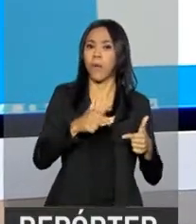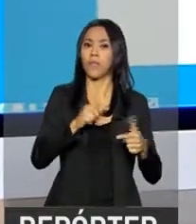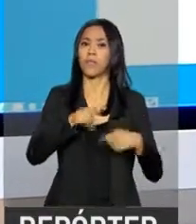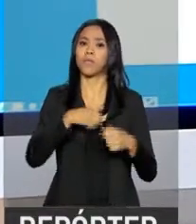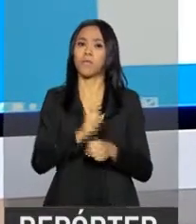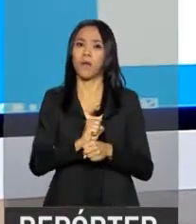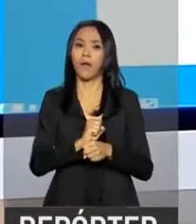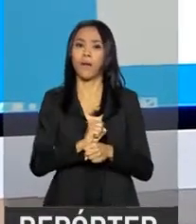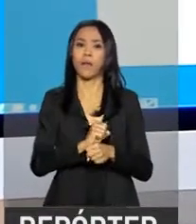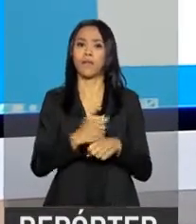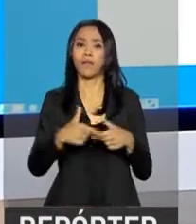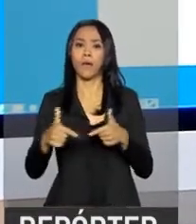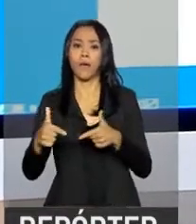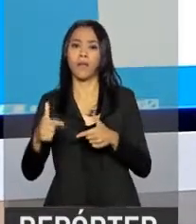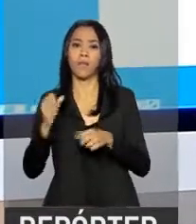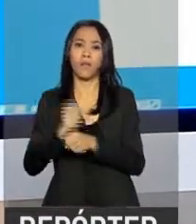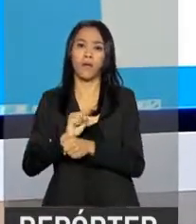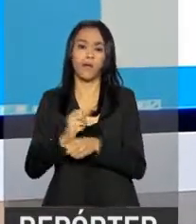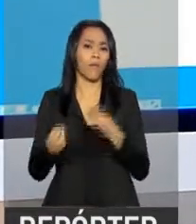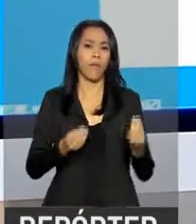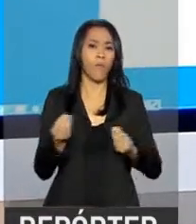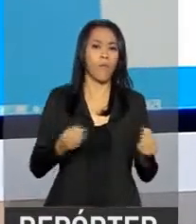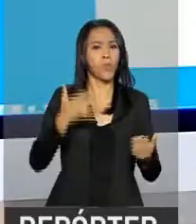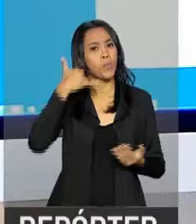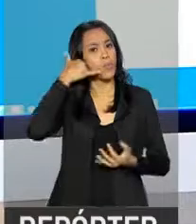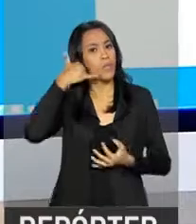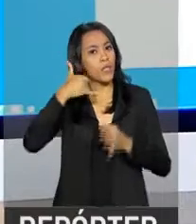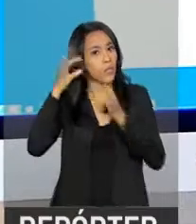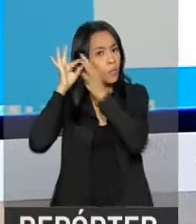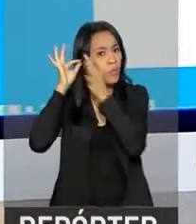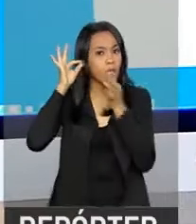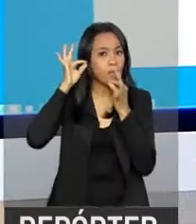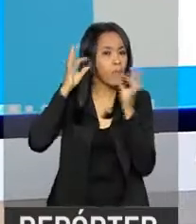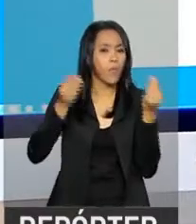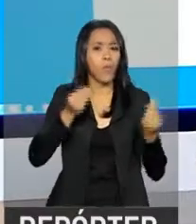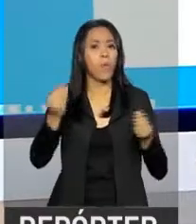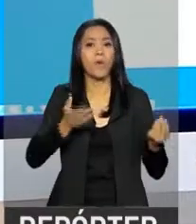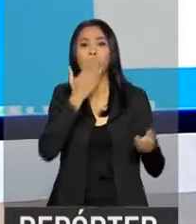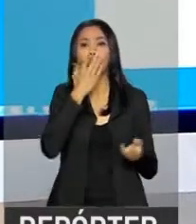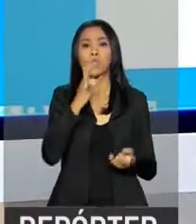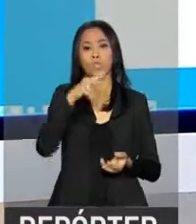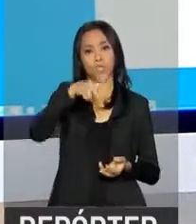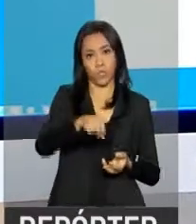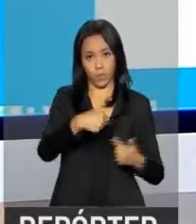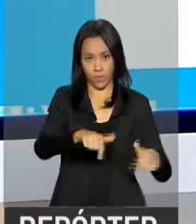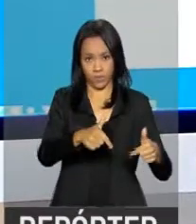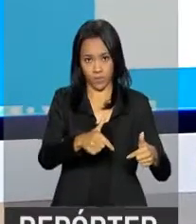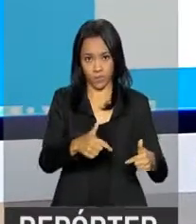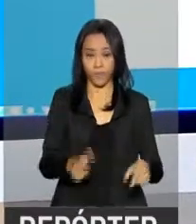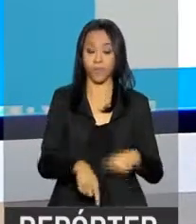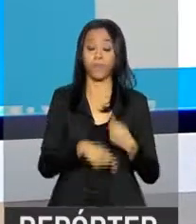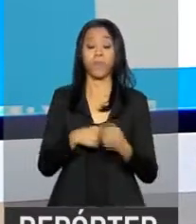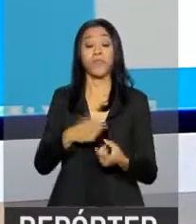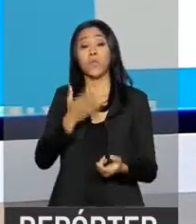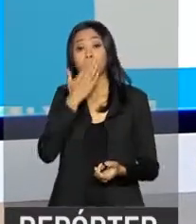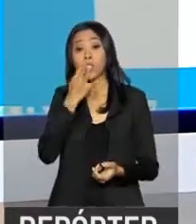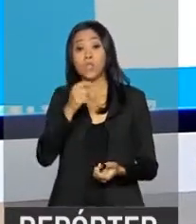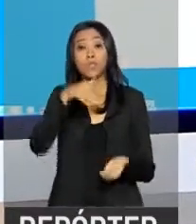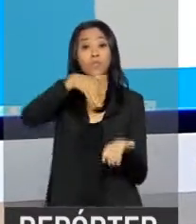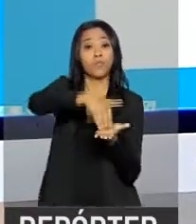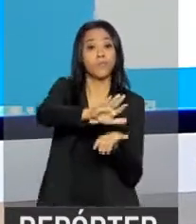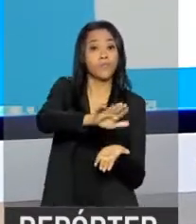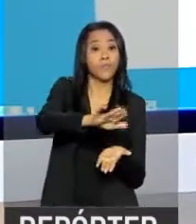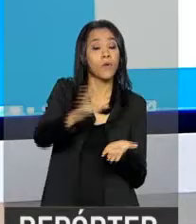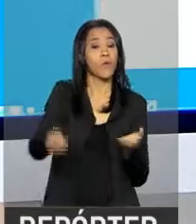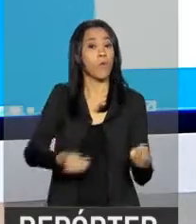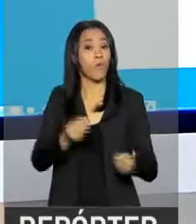de teletrabalho, que é o home office. Um tipo de rescisão. Como foi a forma